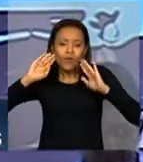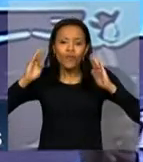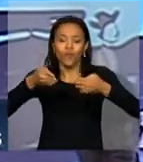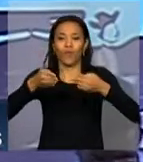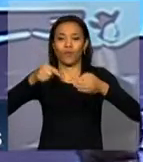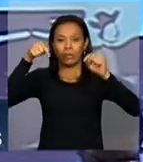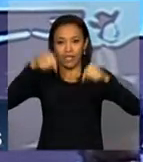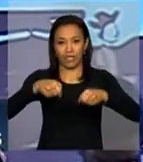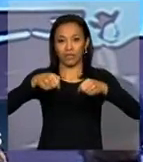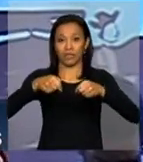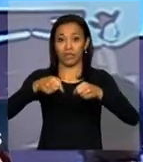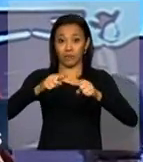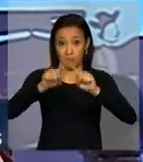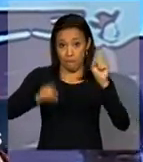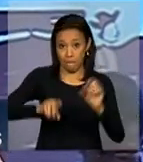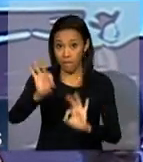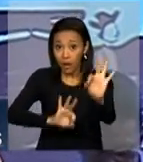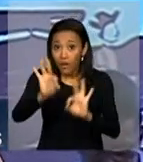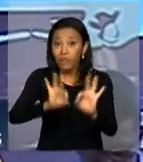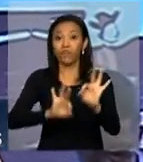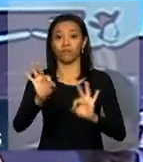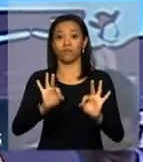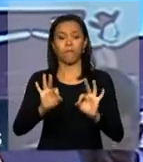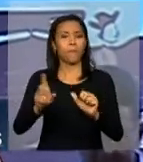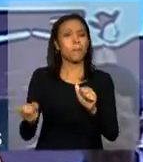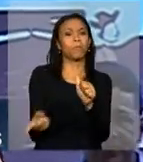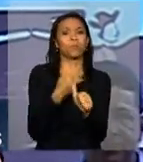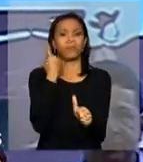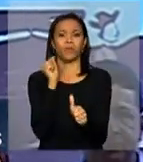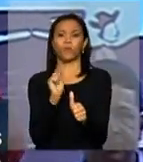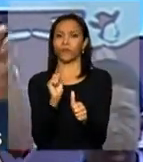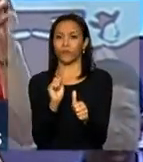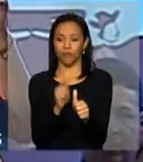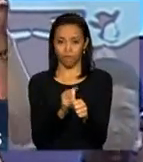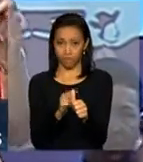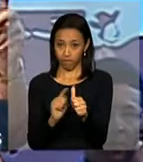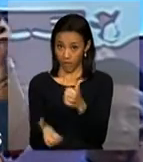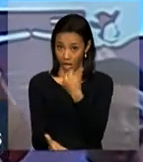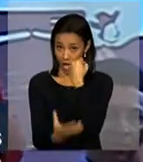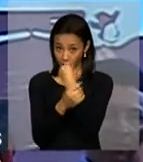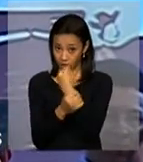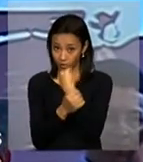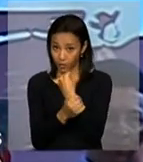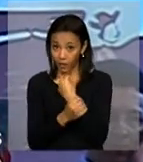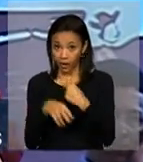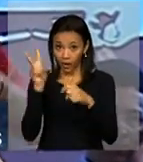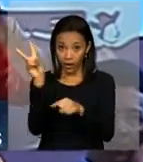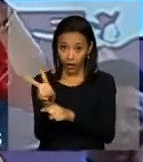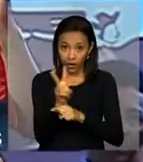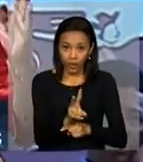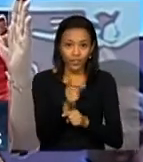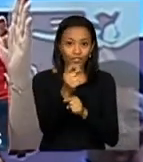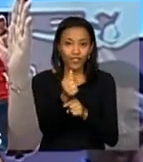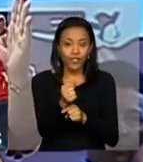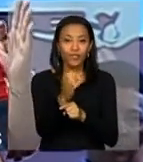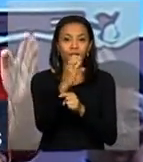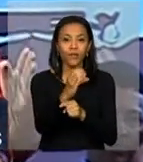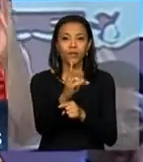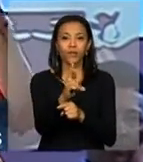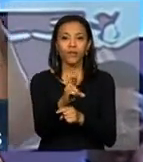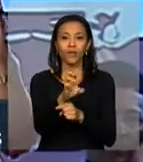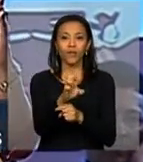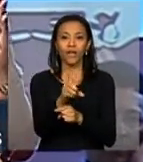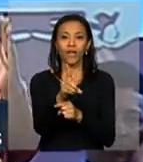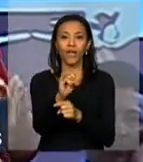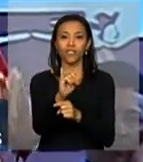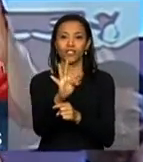plano. Está em questão, primeiro, garantir crédito. Crédito para